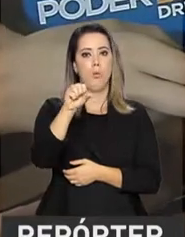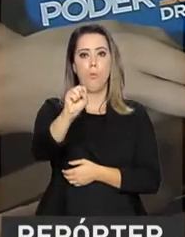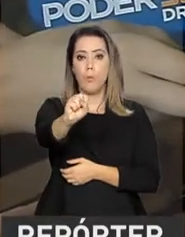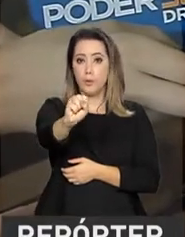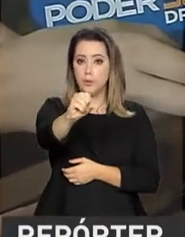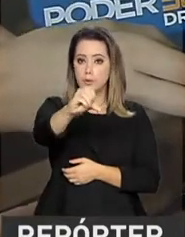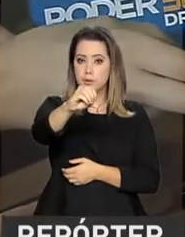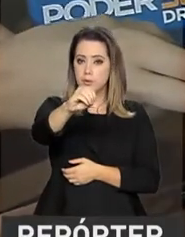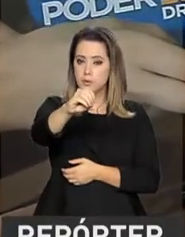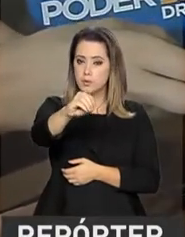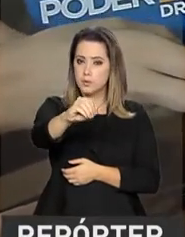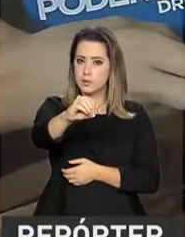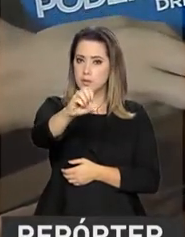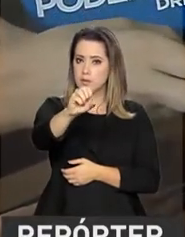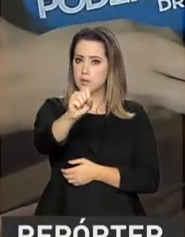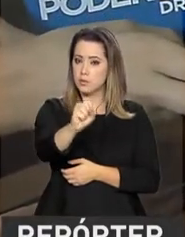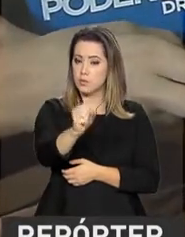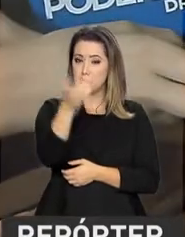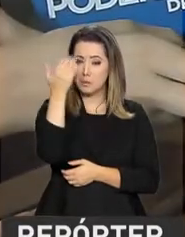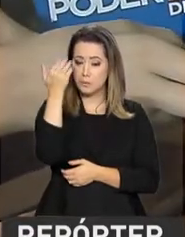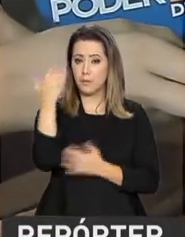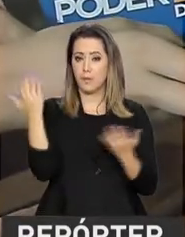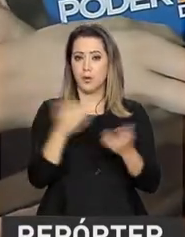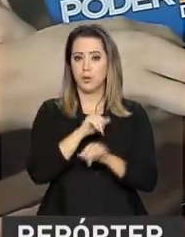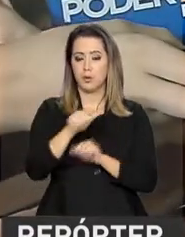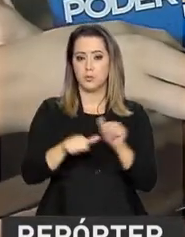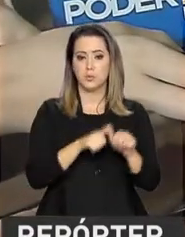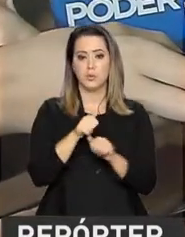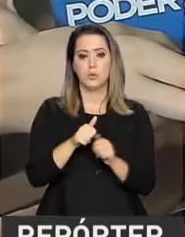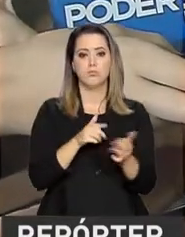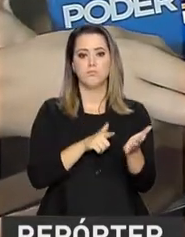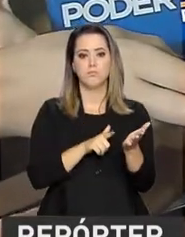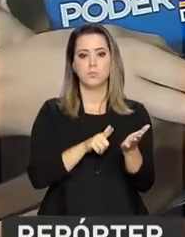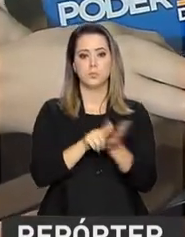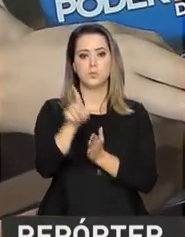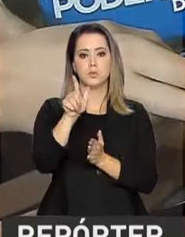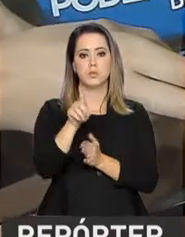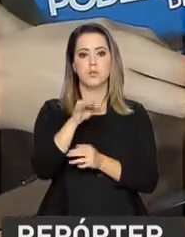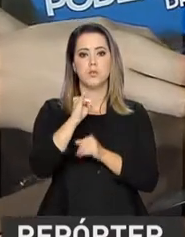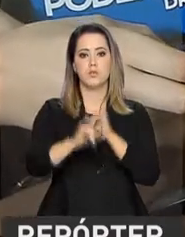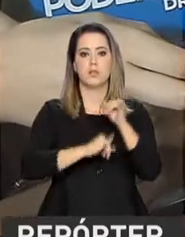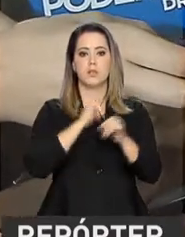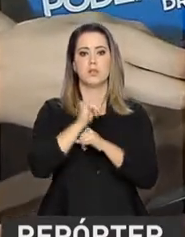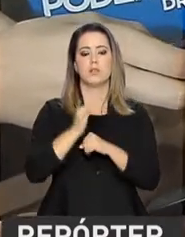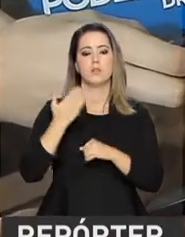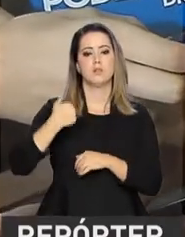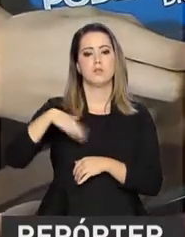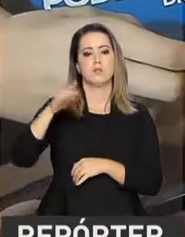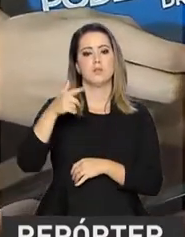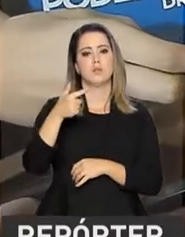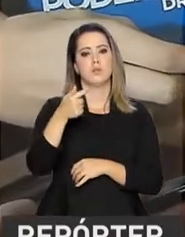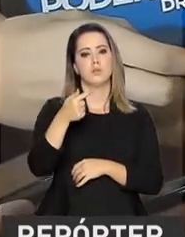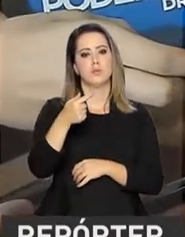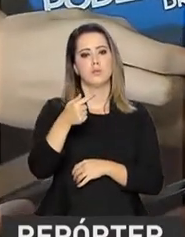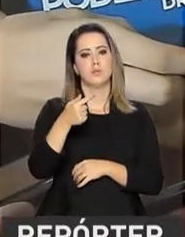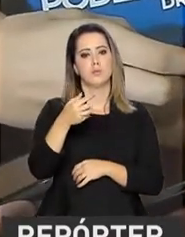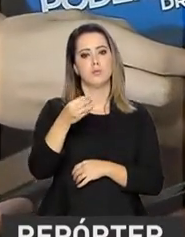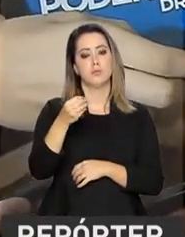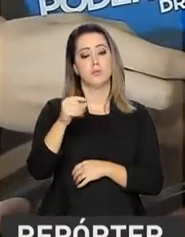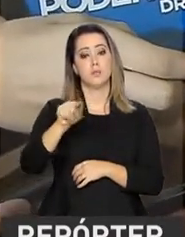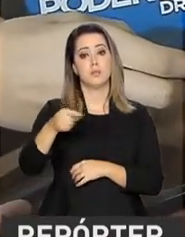passamos agora a impressão digital onde nós temos acessos com mais de 700 mil